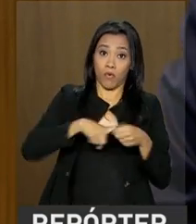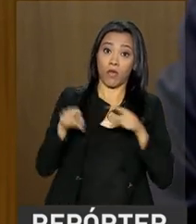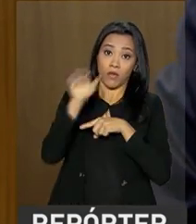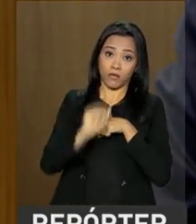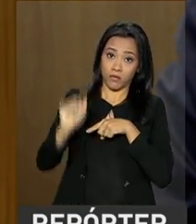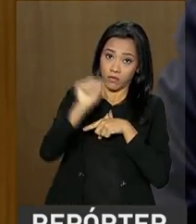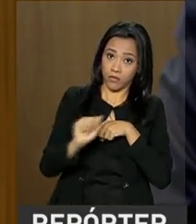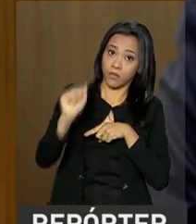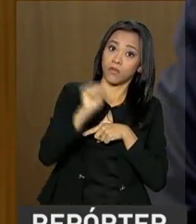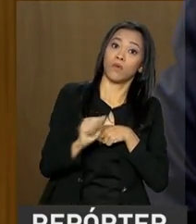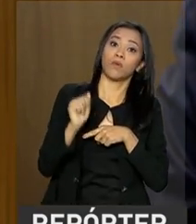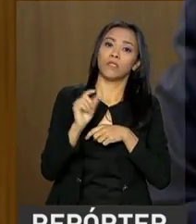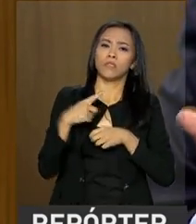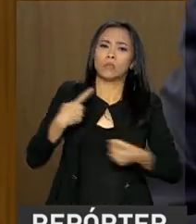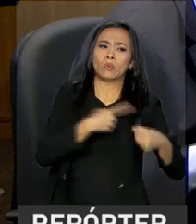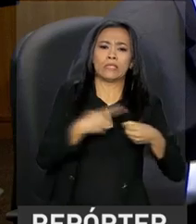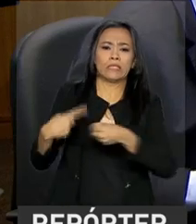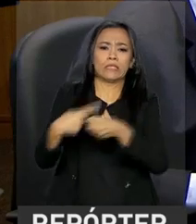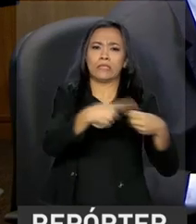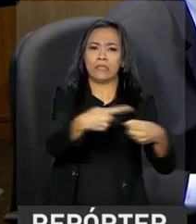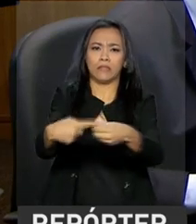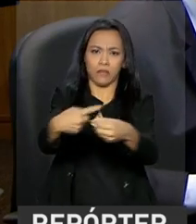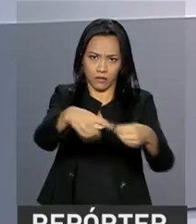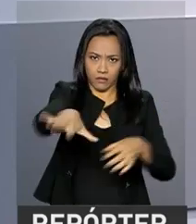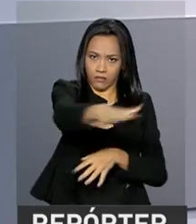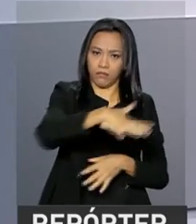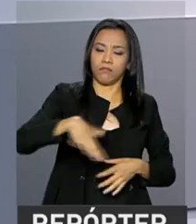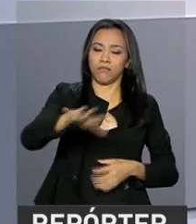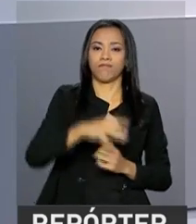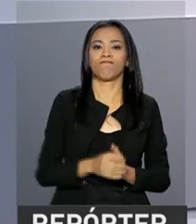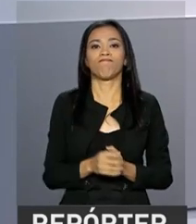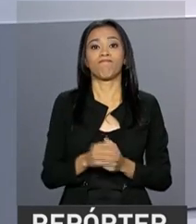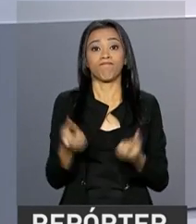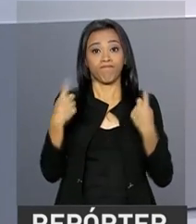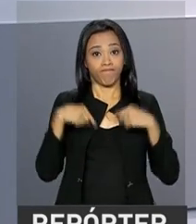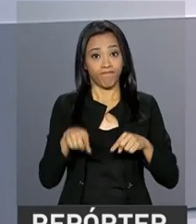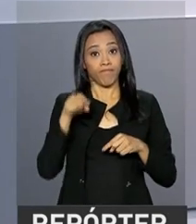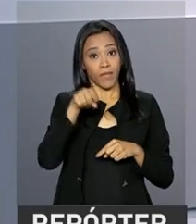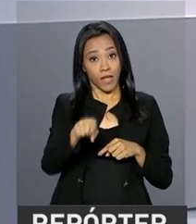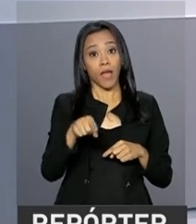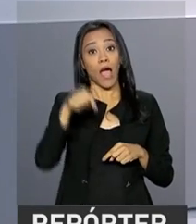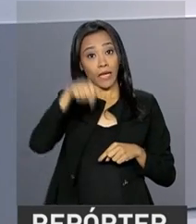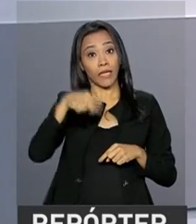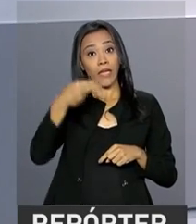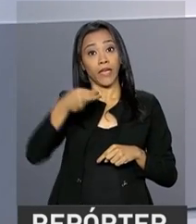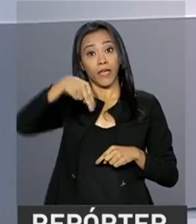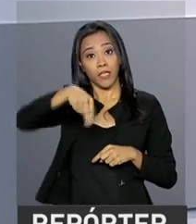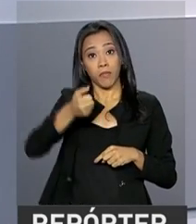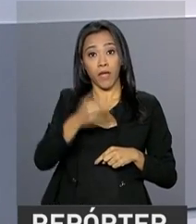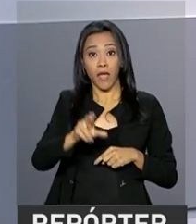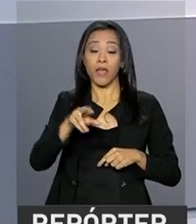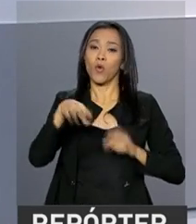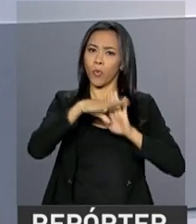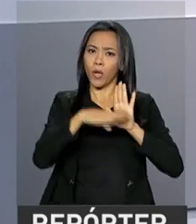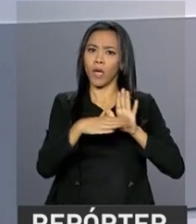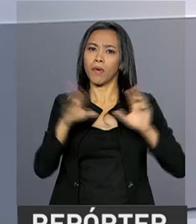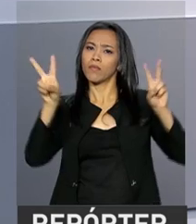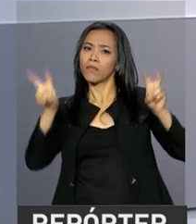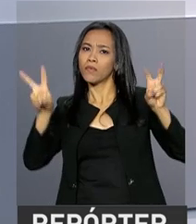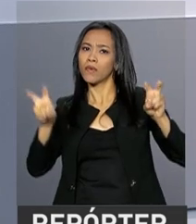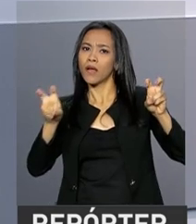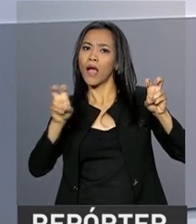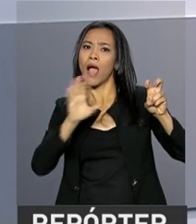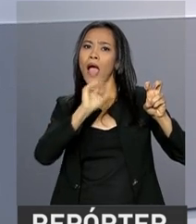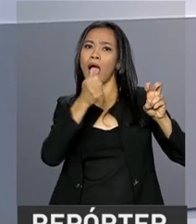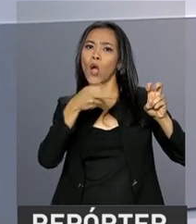eh no interior técnicos na área agrícola além da exibição na NBR o agora Brasil é transmitido pela rede